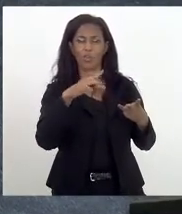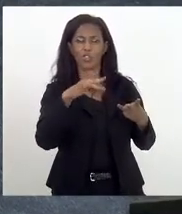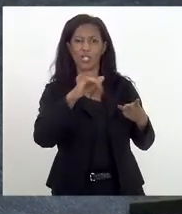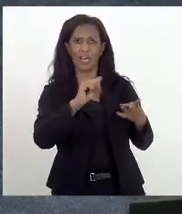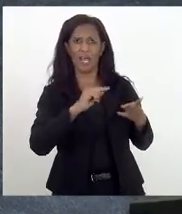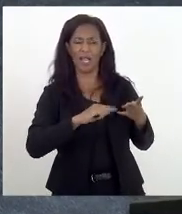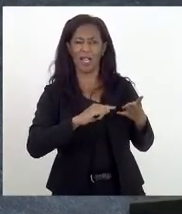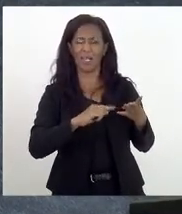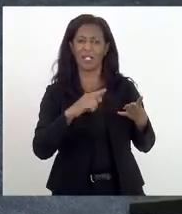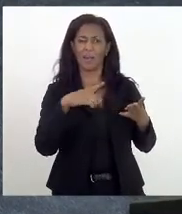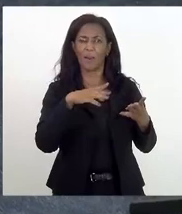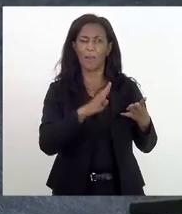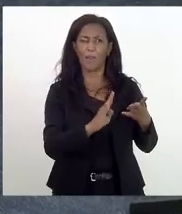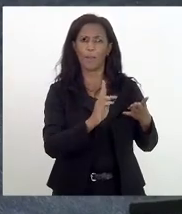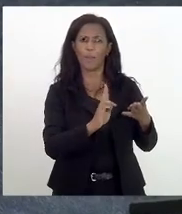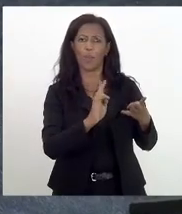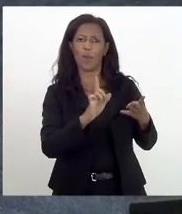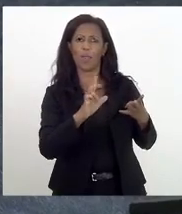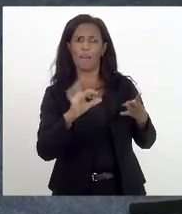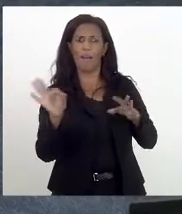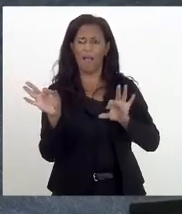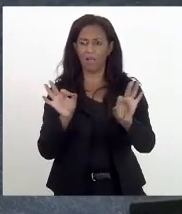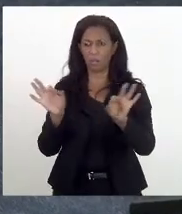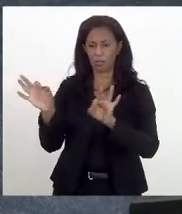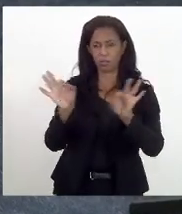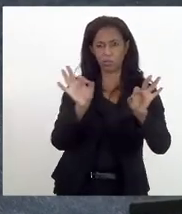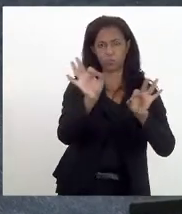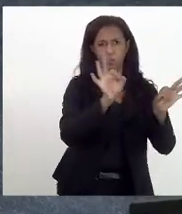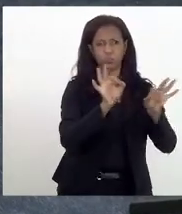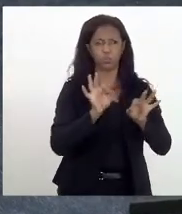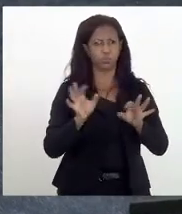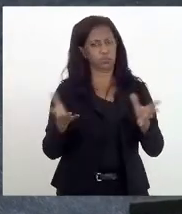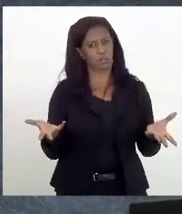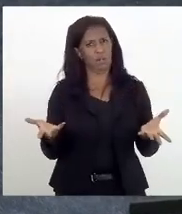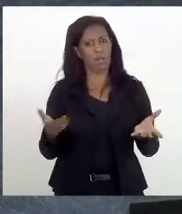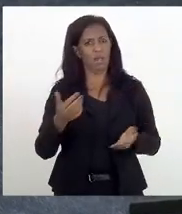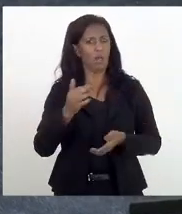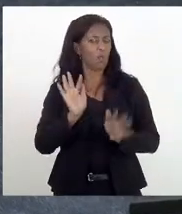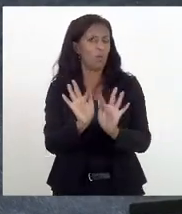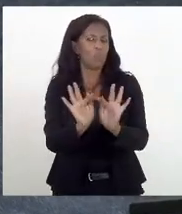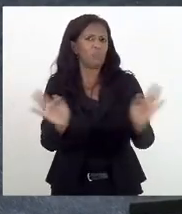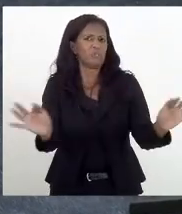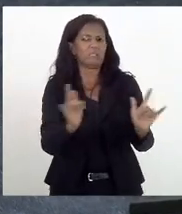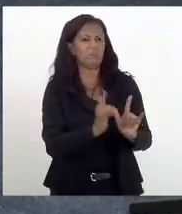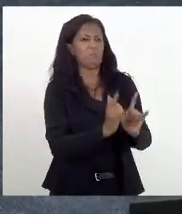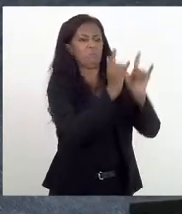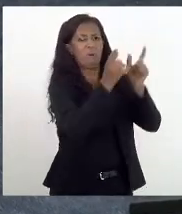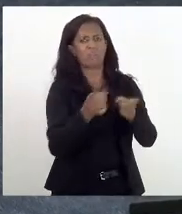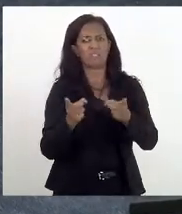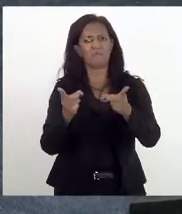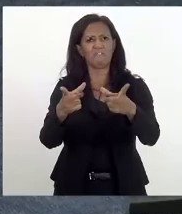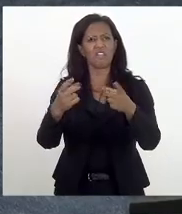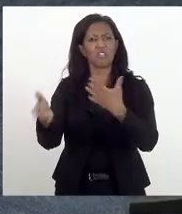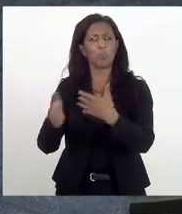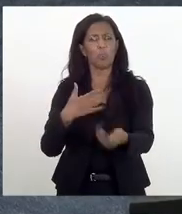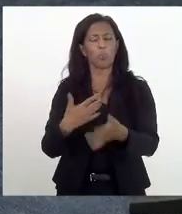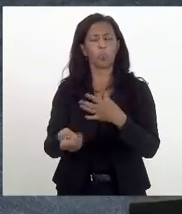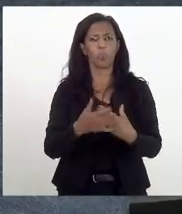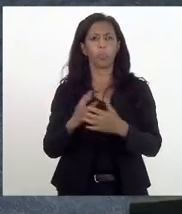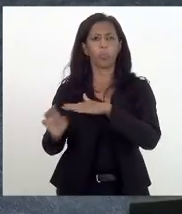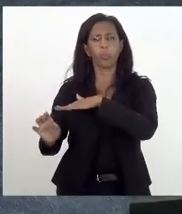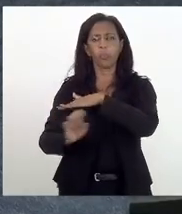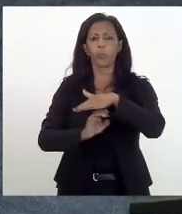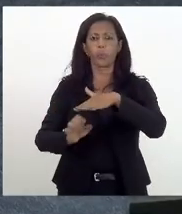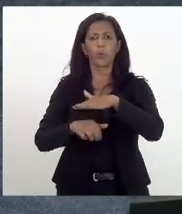Marx que pode ser um centro irradiador de cultura e não um simples prédio para ser vendido a quem quer que seja